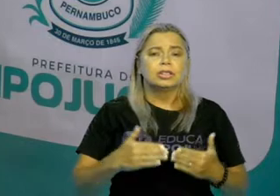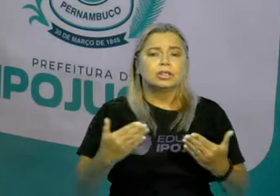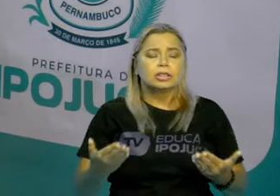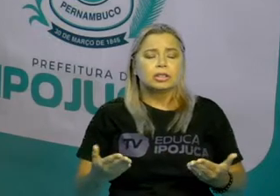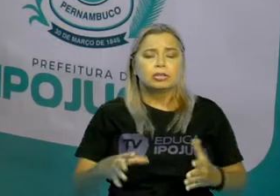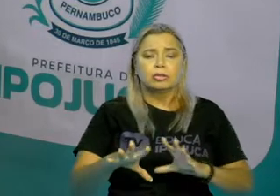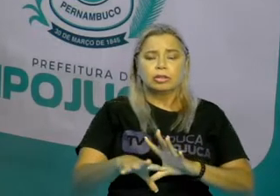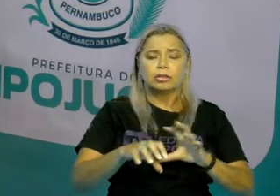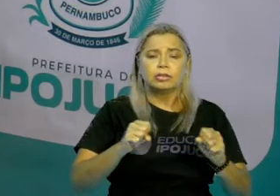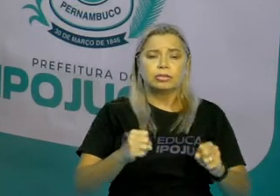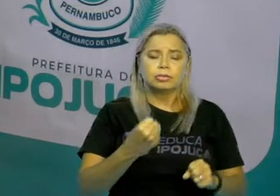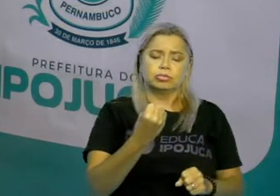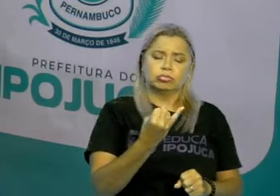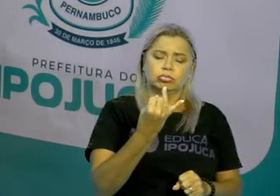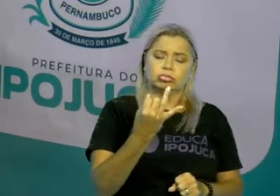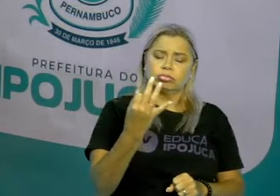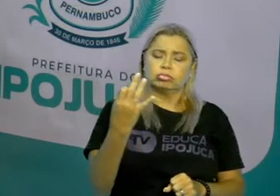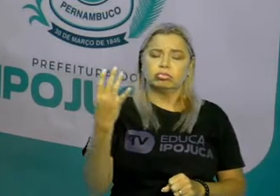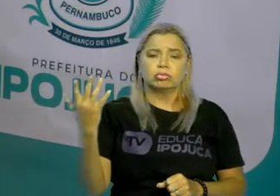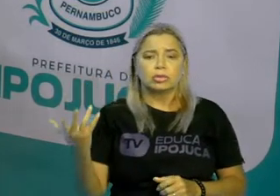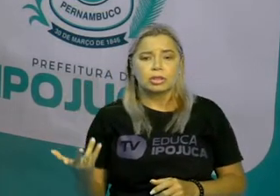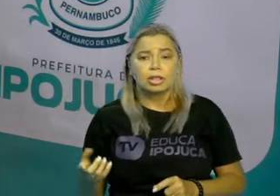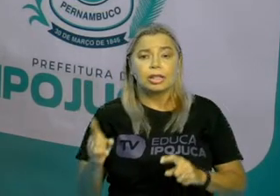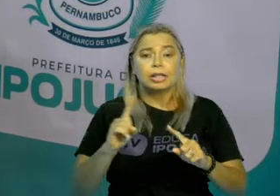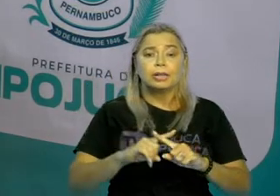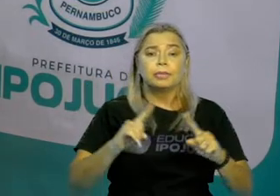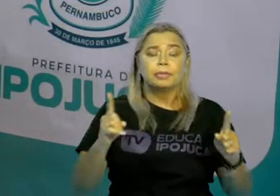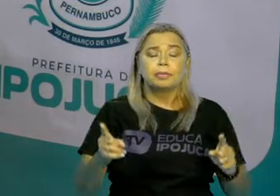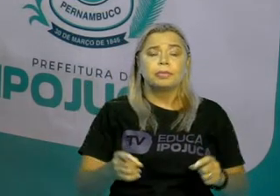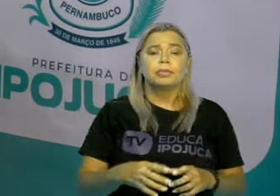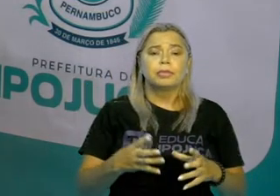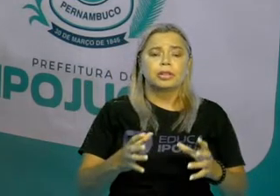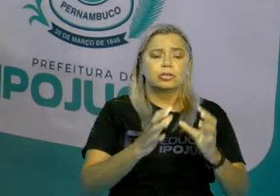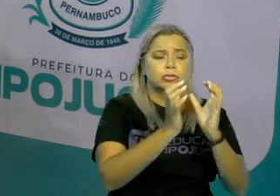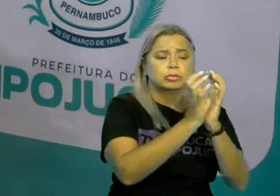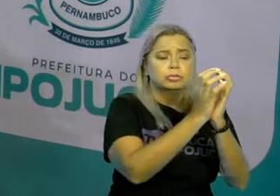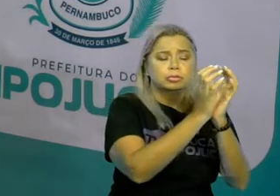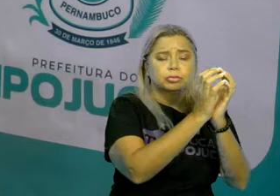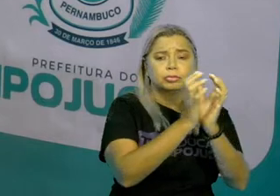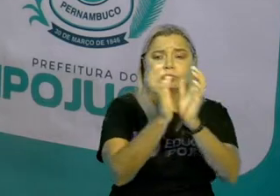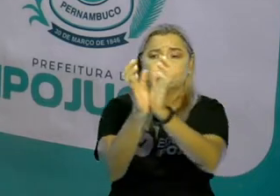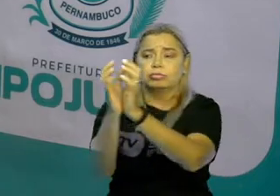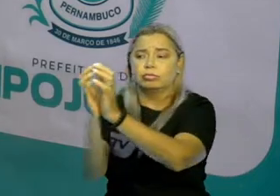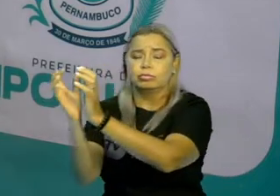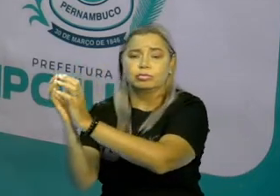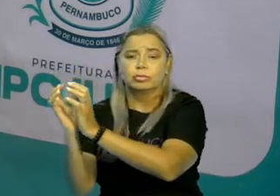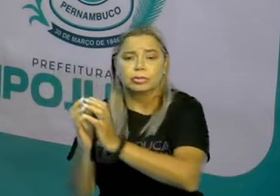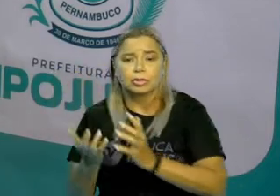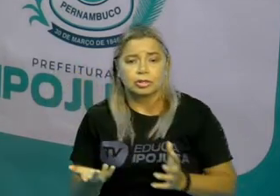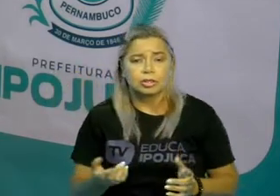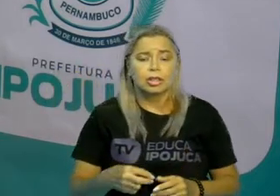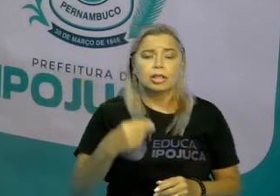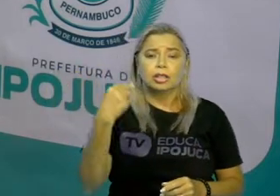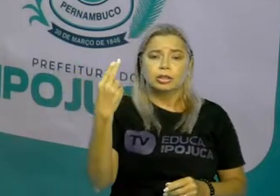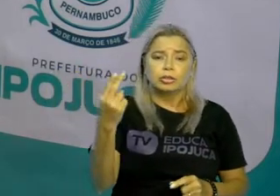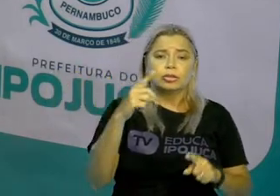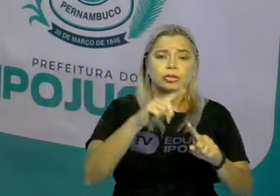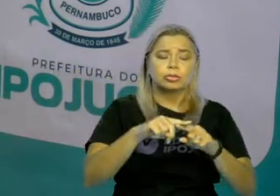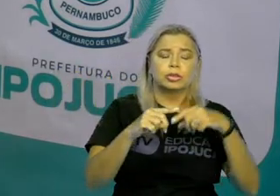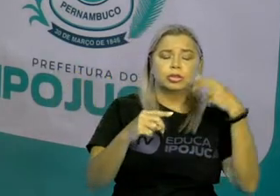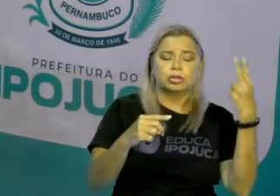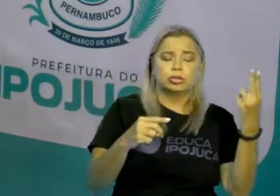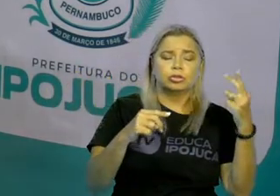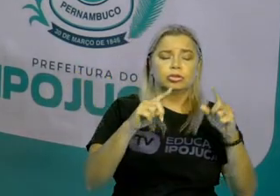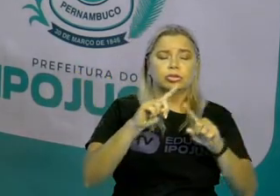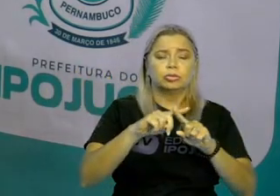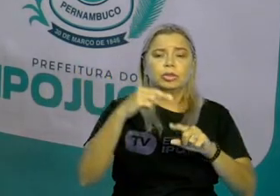uma forma de contagem. Mas eu posso ir para o agrupamento direto. Qual é? 2 mais 2, 4. 4